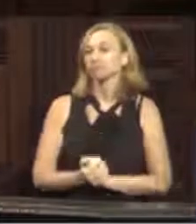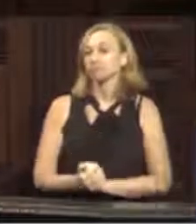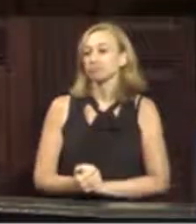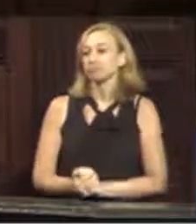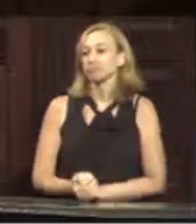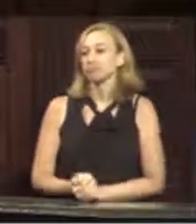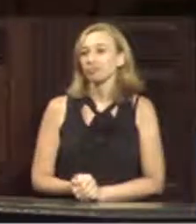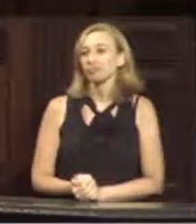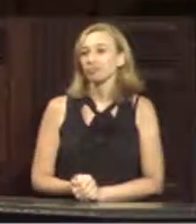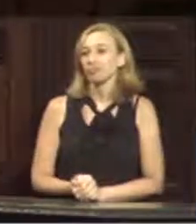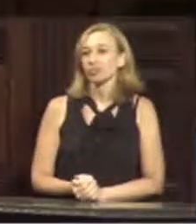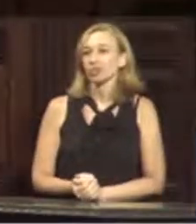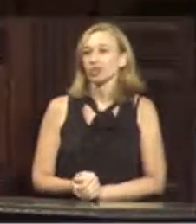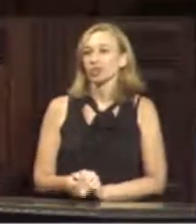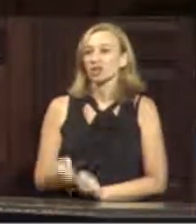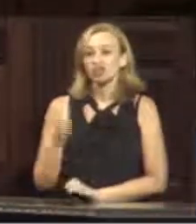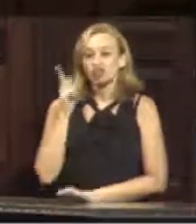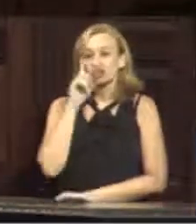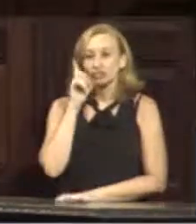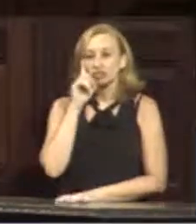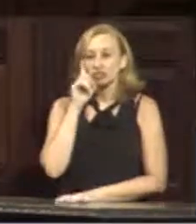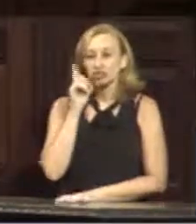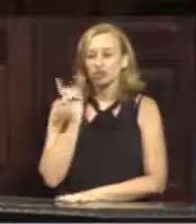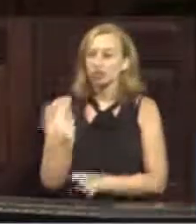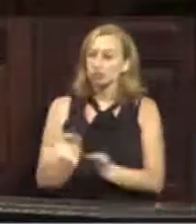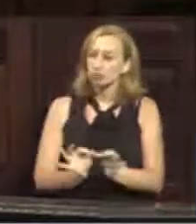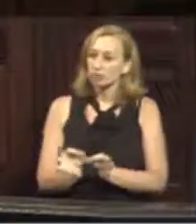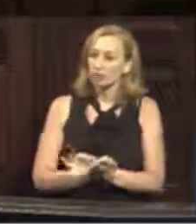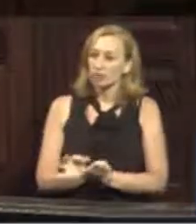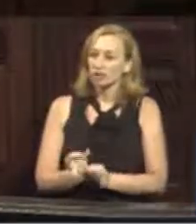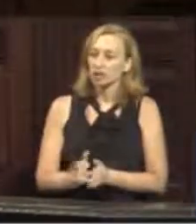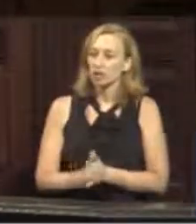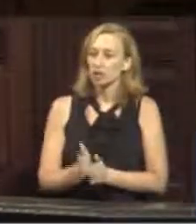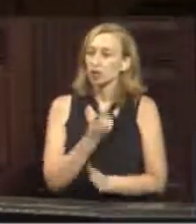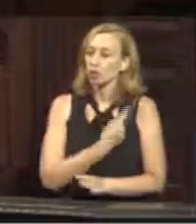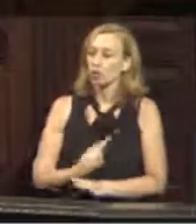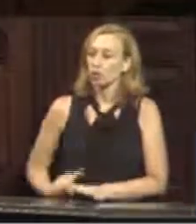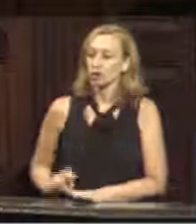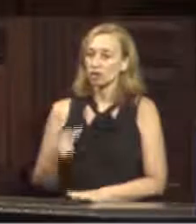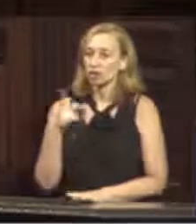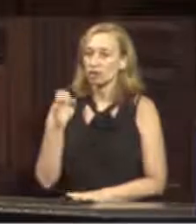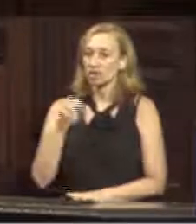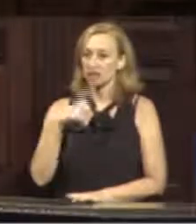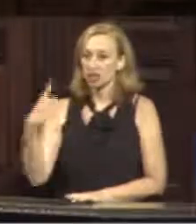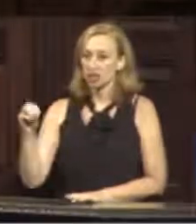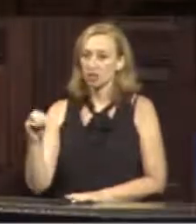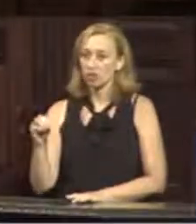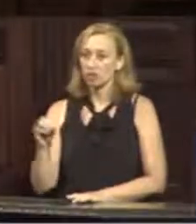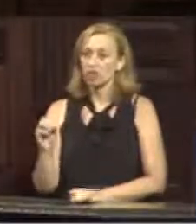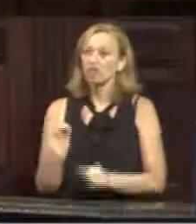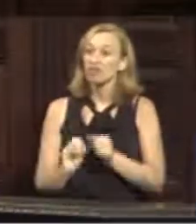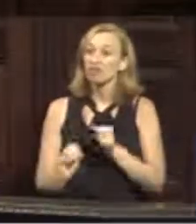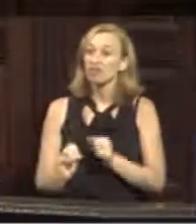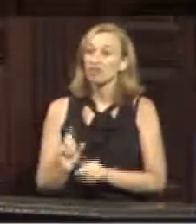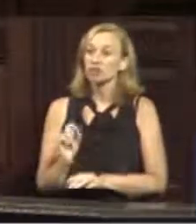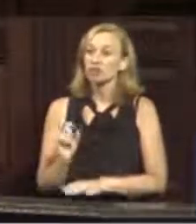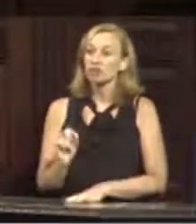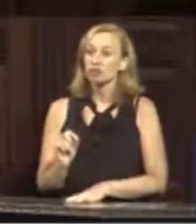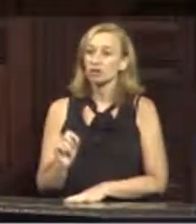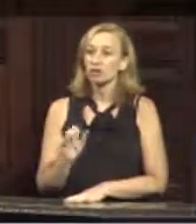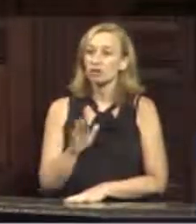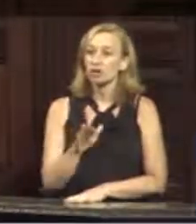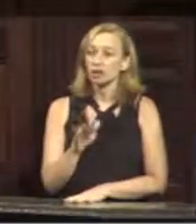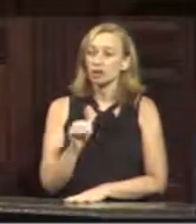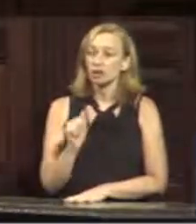precedido de audiência pública. E o que o governador Pezão fez foi caçar os mandatos